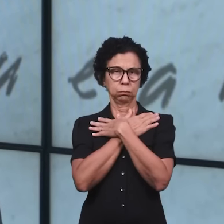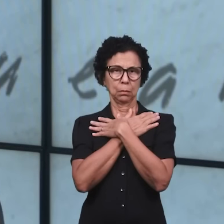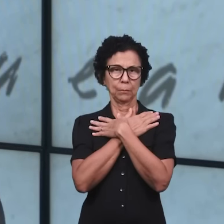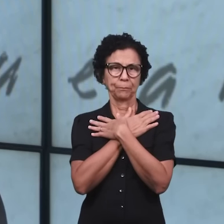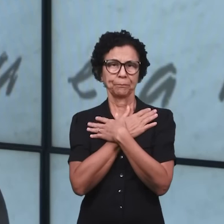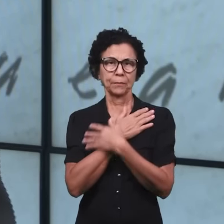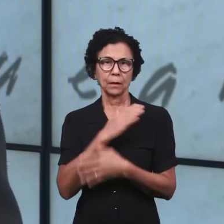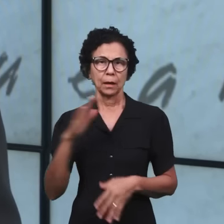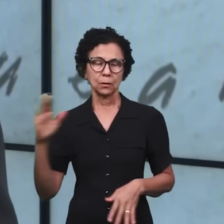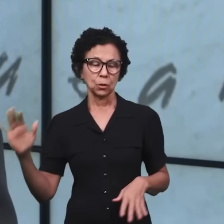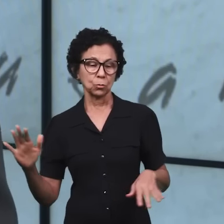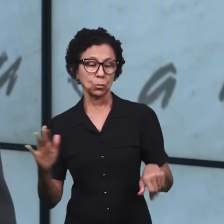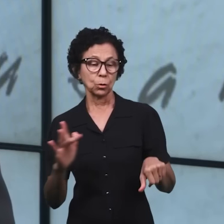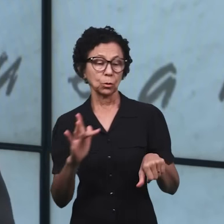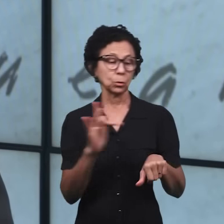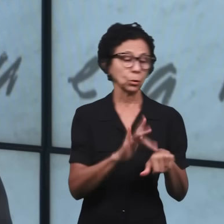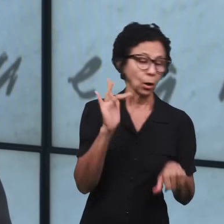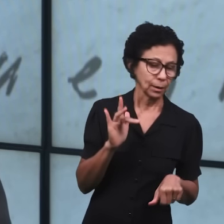entre parênteses, porque fala assim, ó,